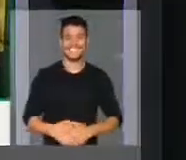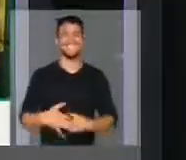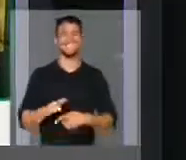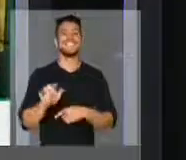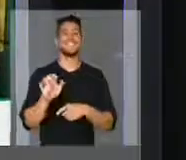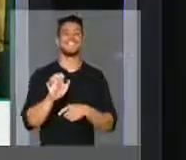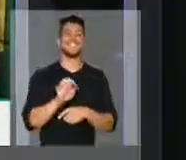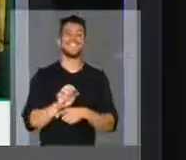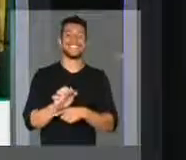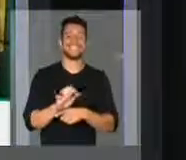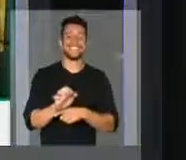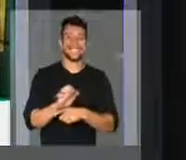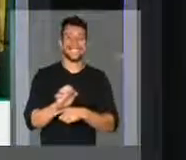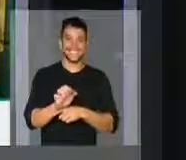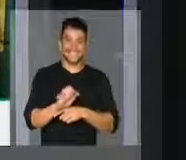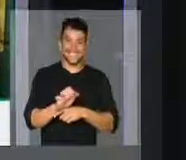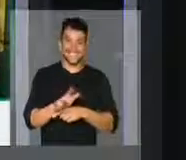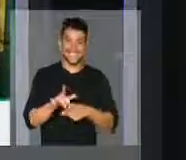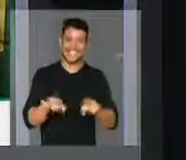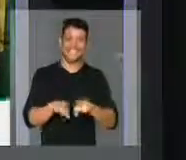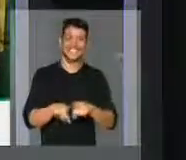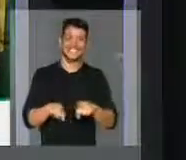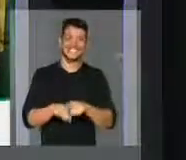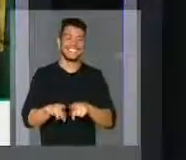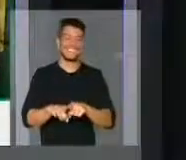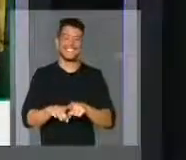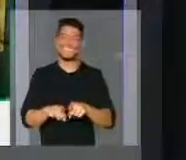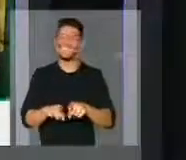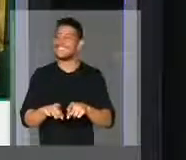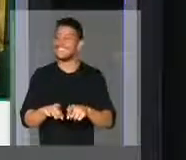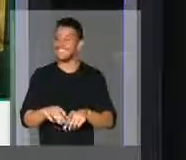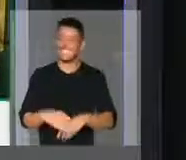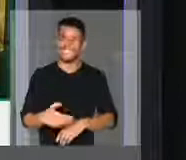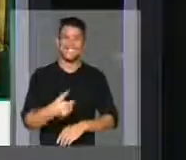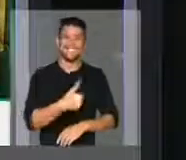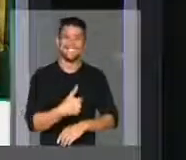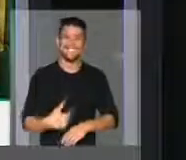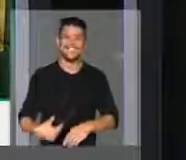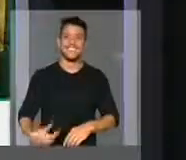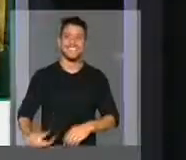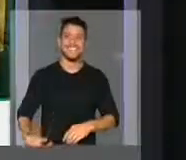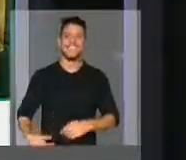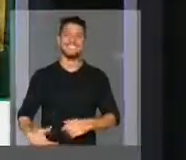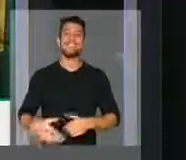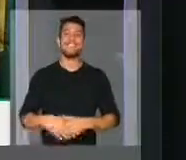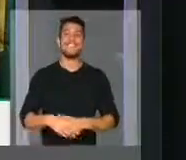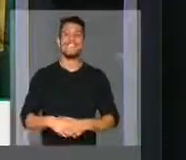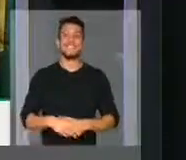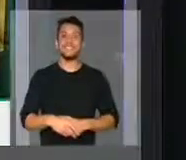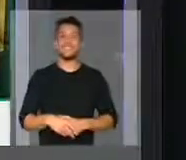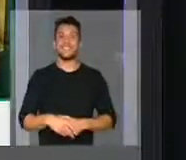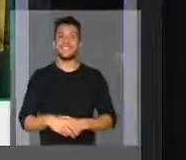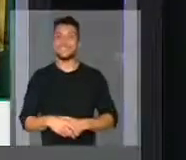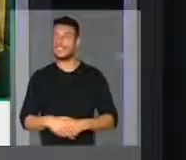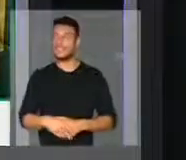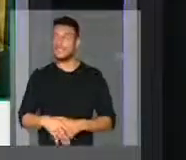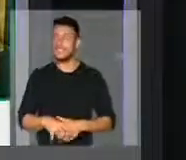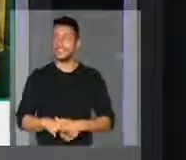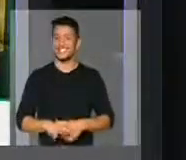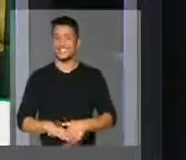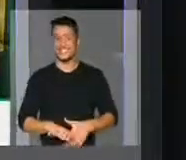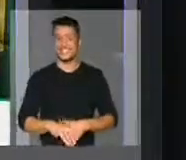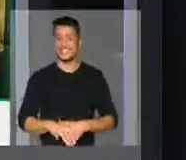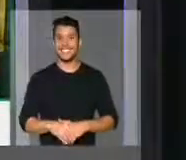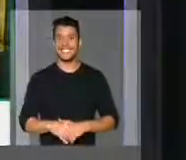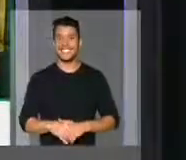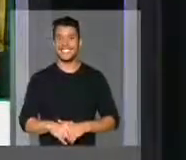estados. E a União não repassa um centavo para os estados. O